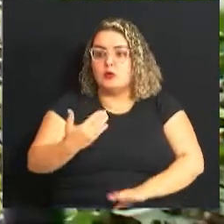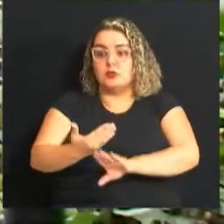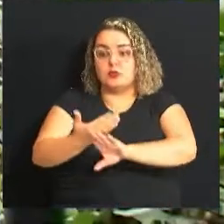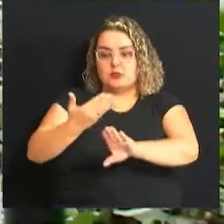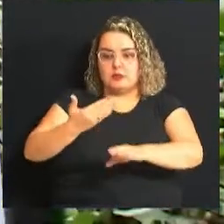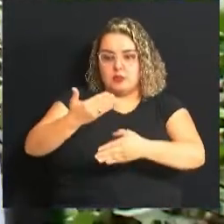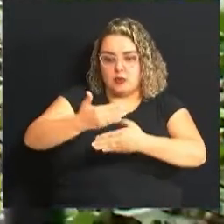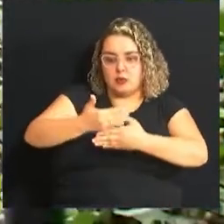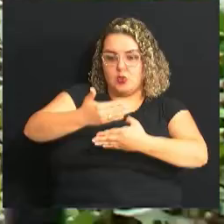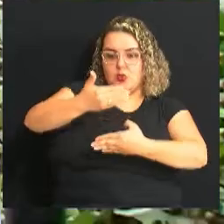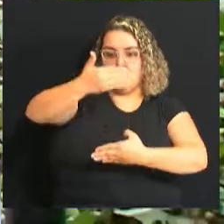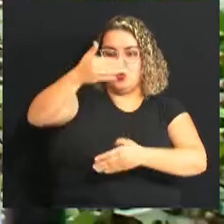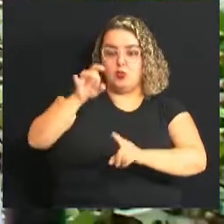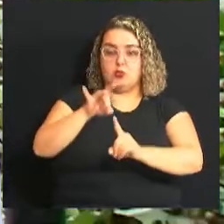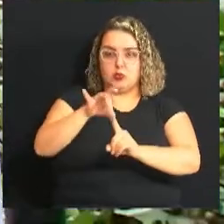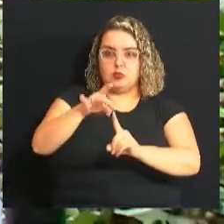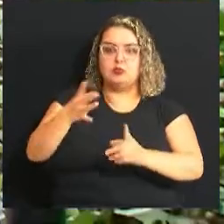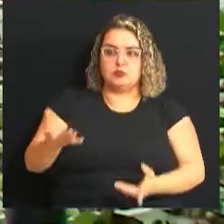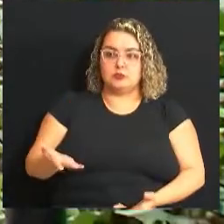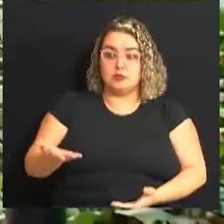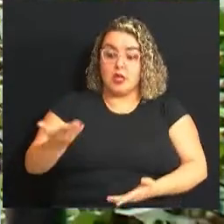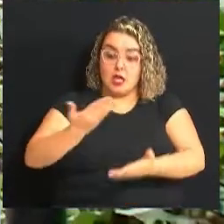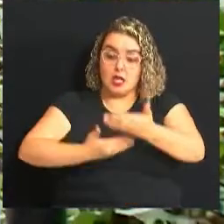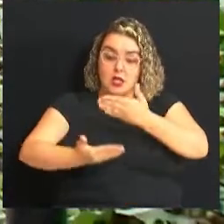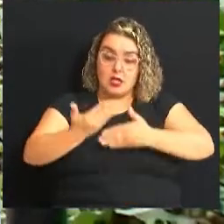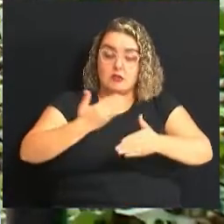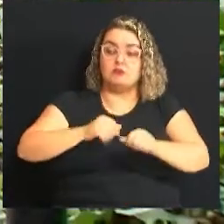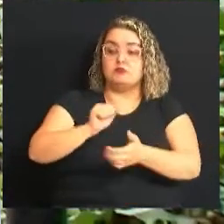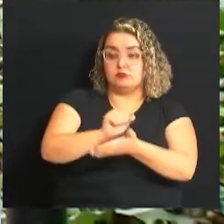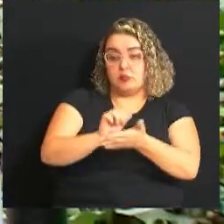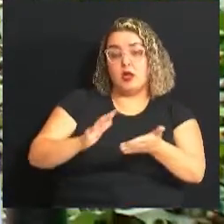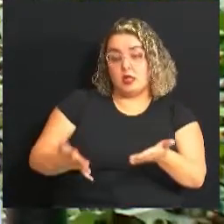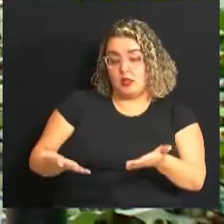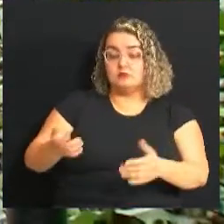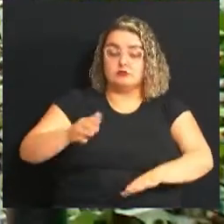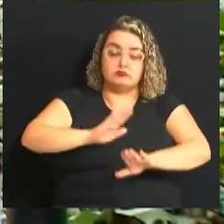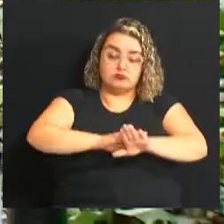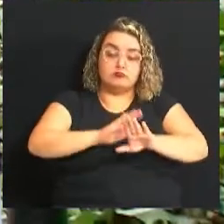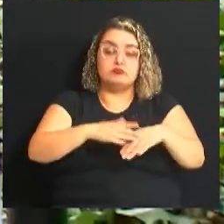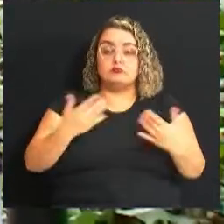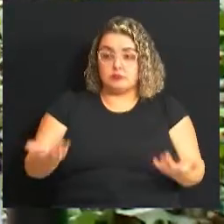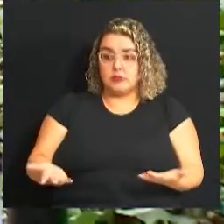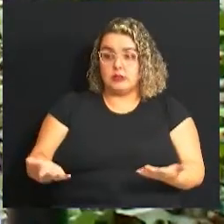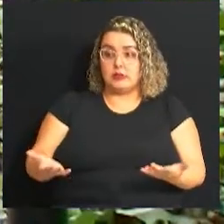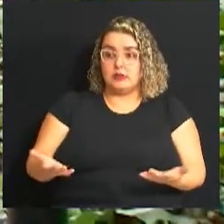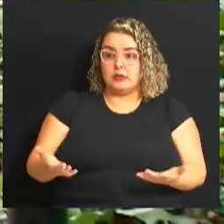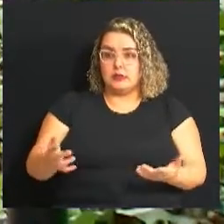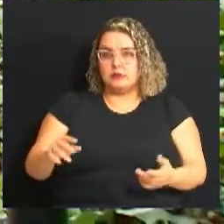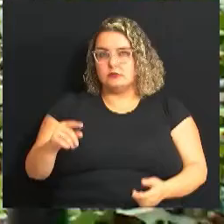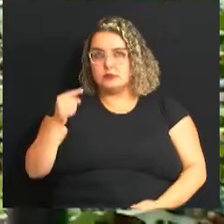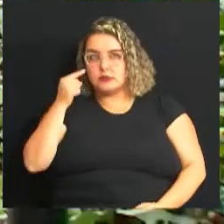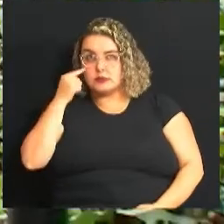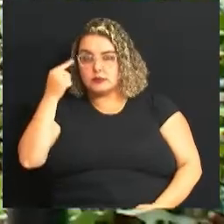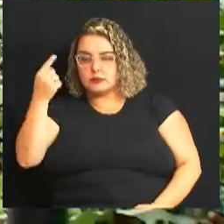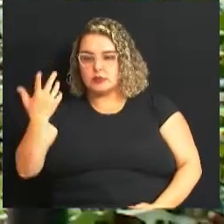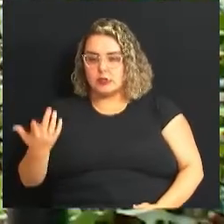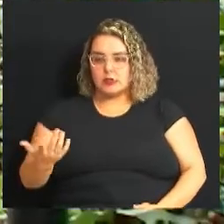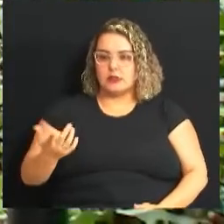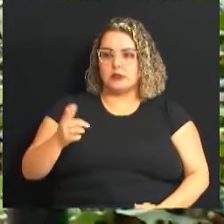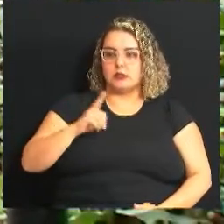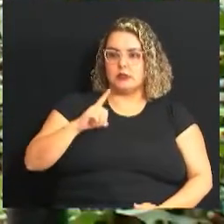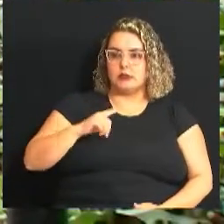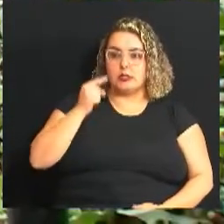e muitas vezes interagir nas atividades. Então, é uma oportunidade de quebrar esse estigma que as pessoas têm com relação às